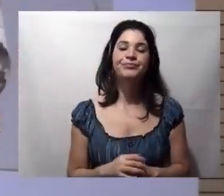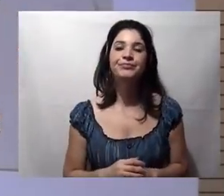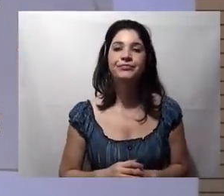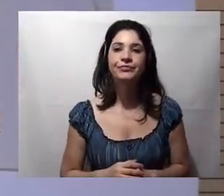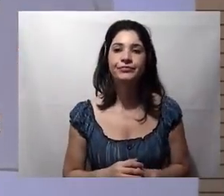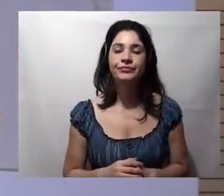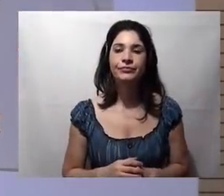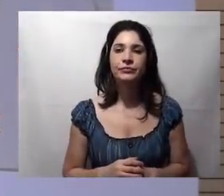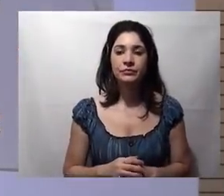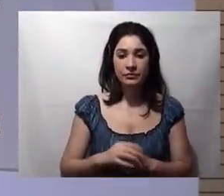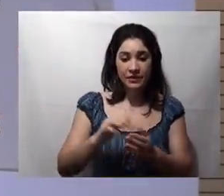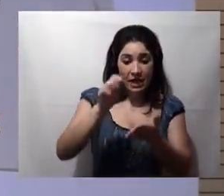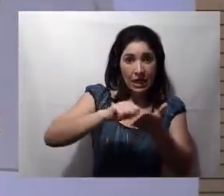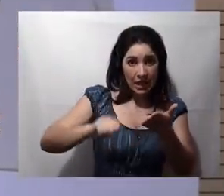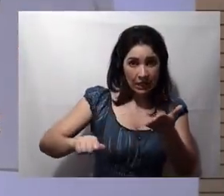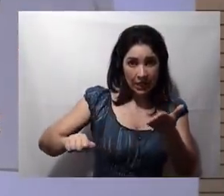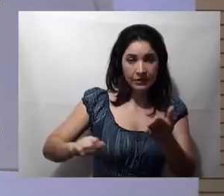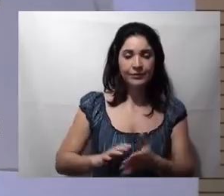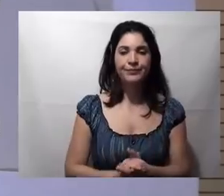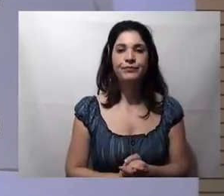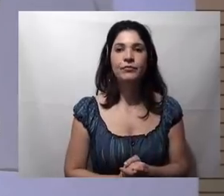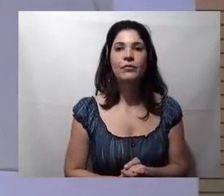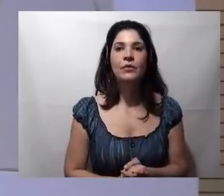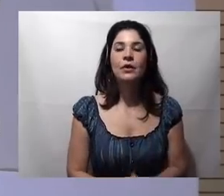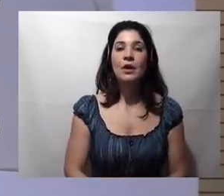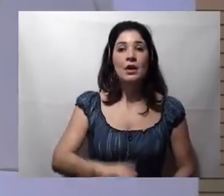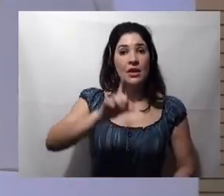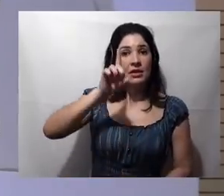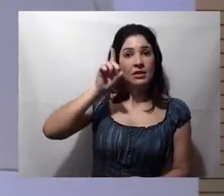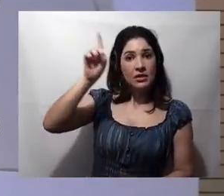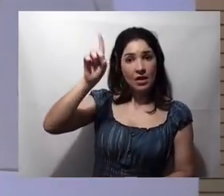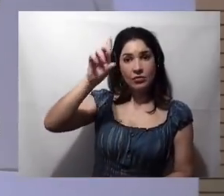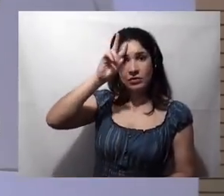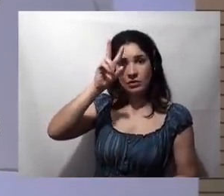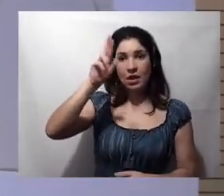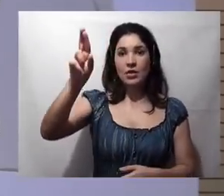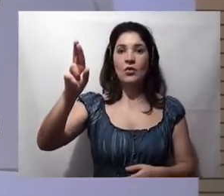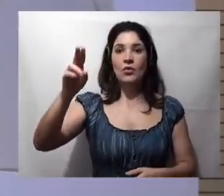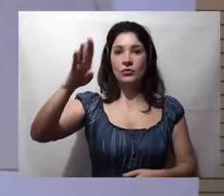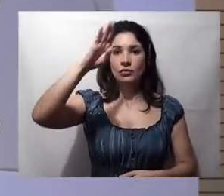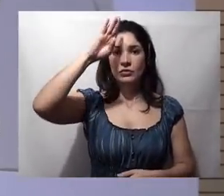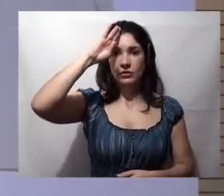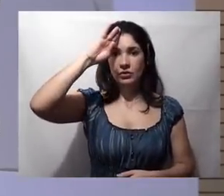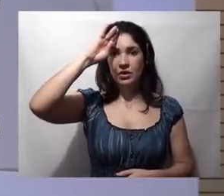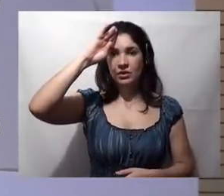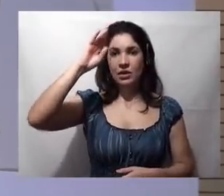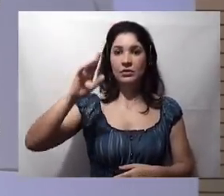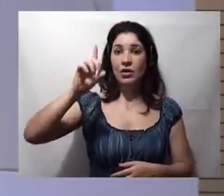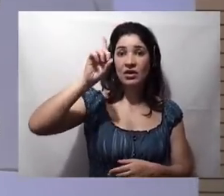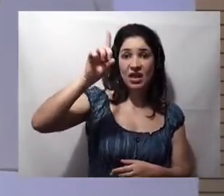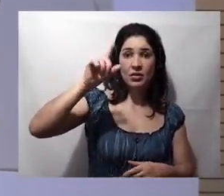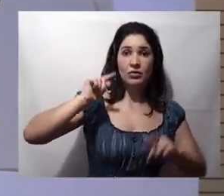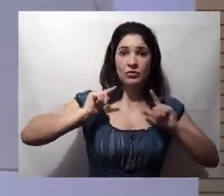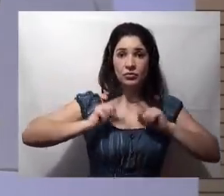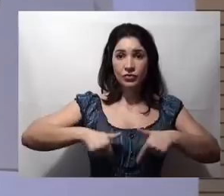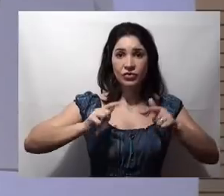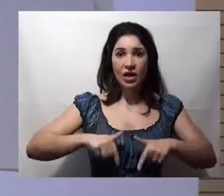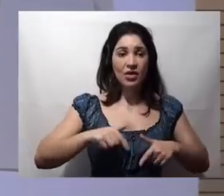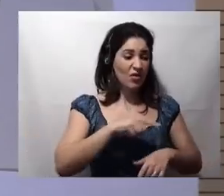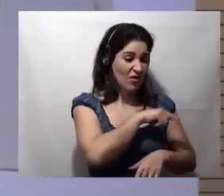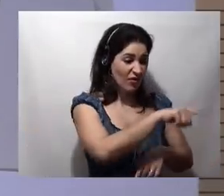assim diz o senhor dos exércitos deus de israel a todos os exilados que eu deportei de jerusalém para